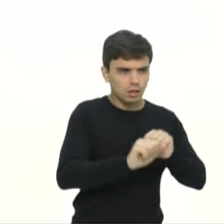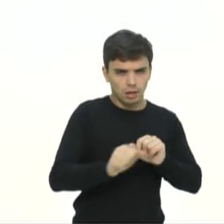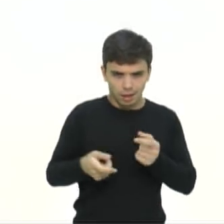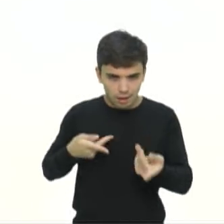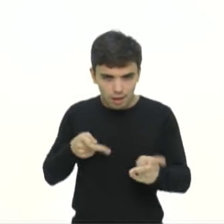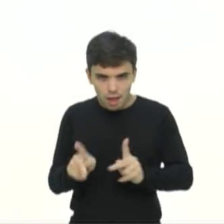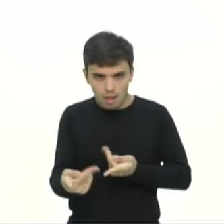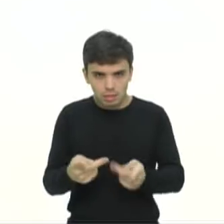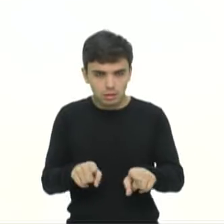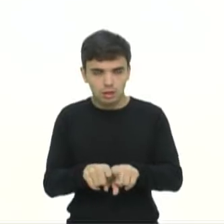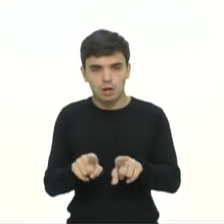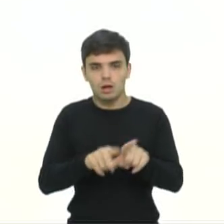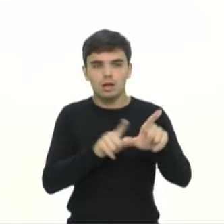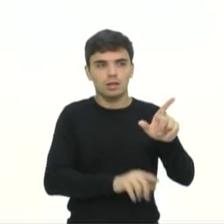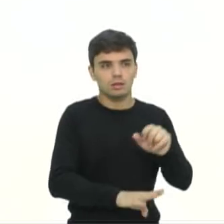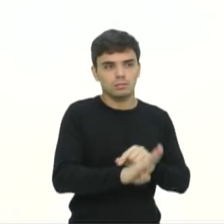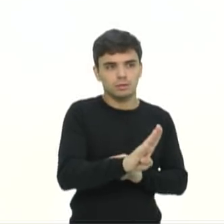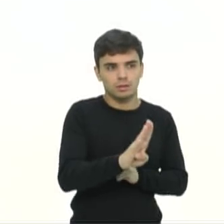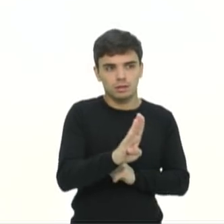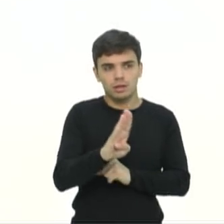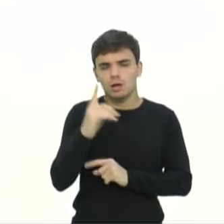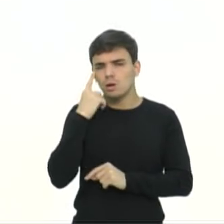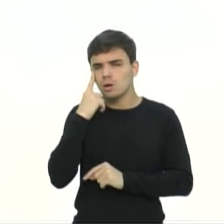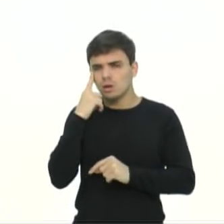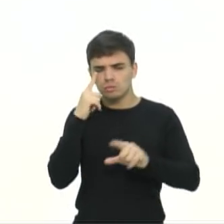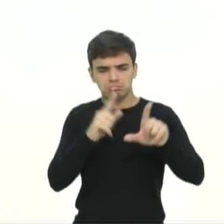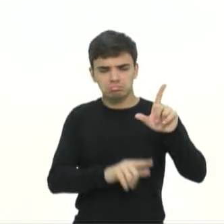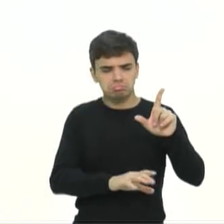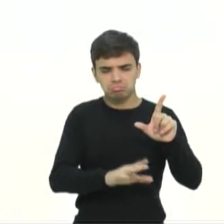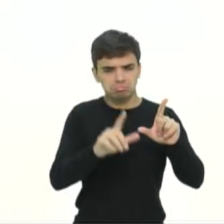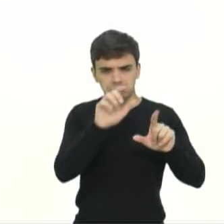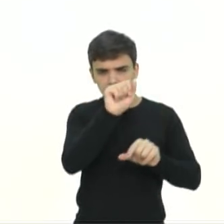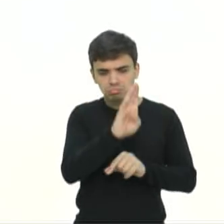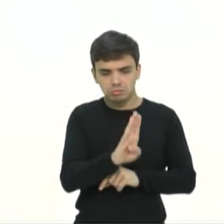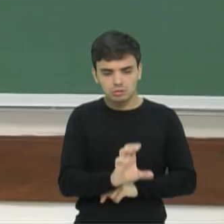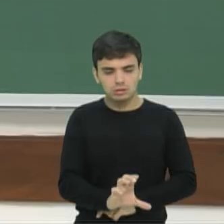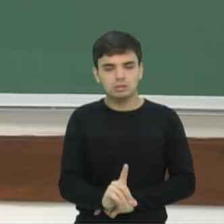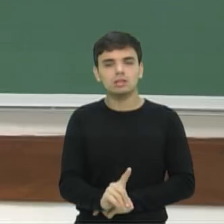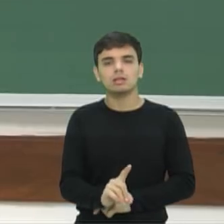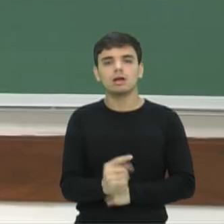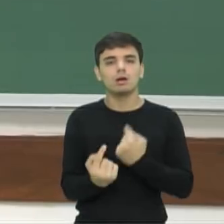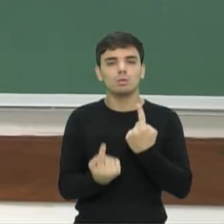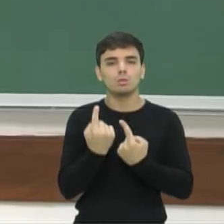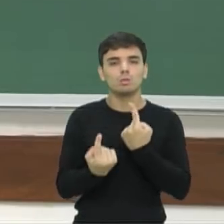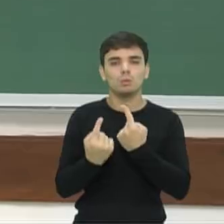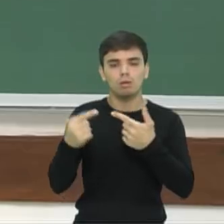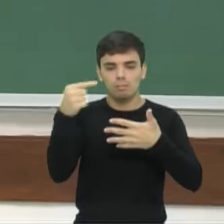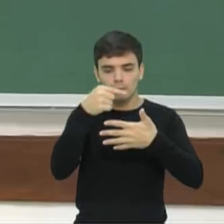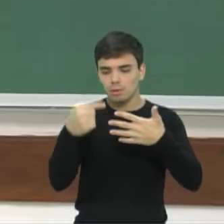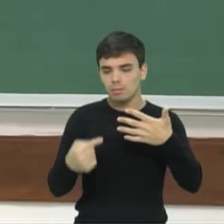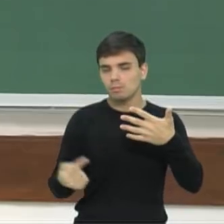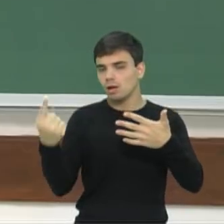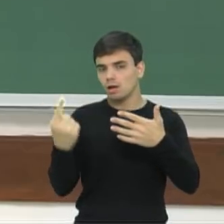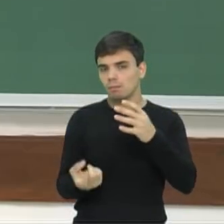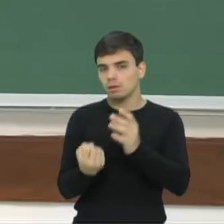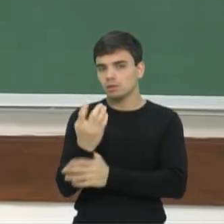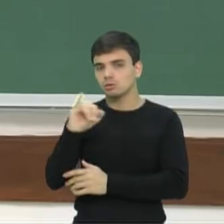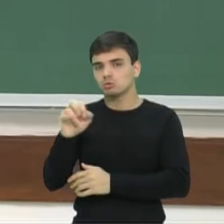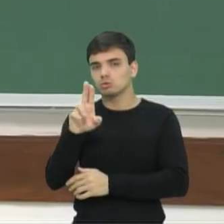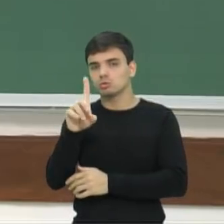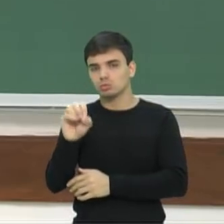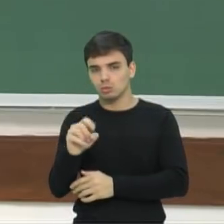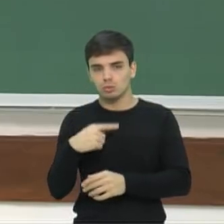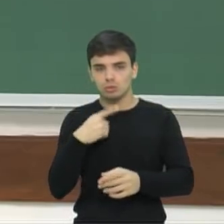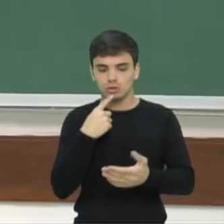Thai. Letra C, Pancrácio. Ou letra D, Jiu-Jitsu. Então, através de qual modalidade que o judô foi criado? Vamos ter um tempinho,